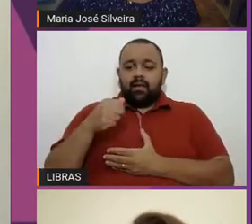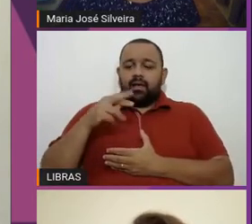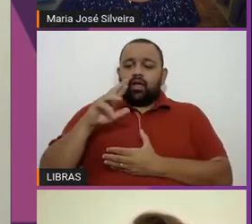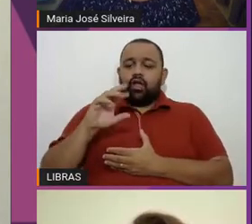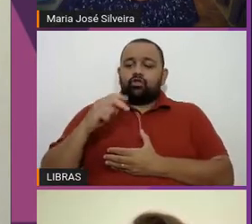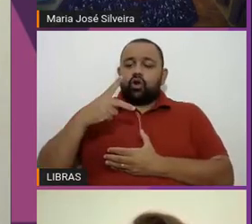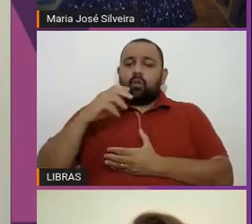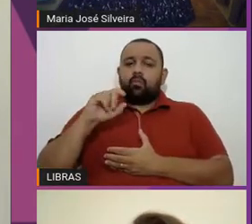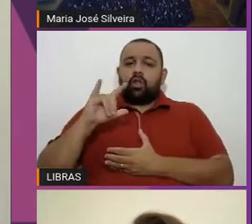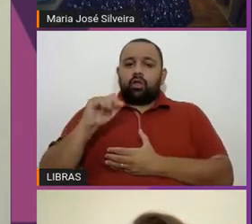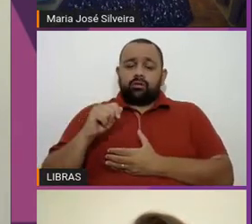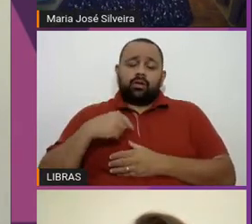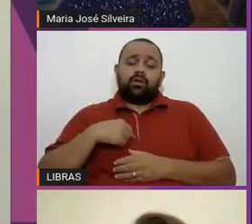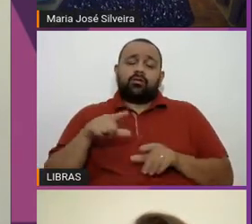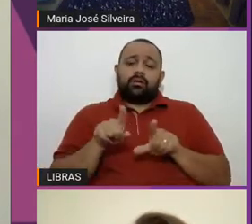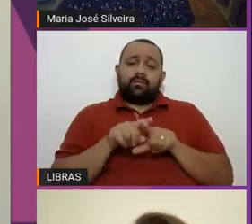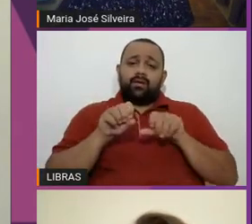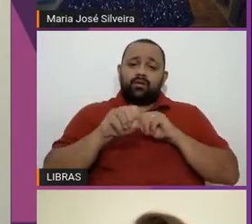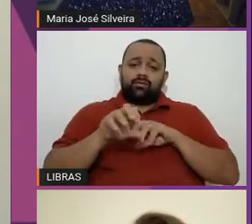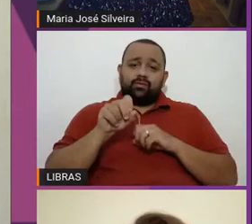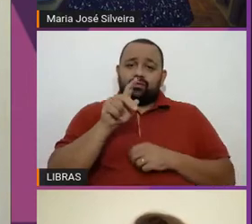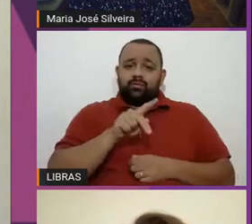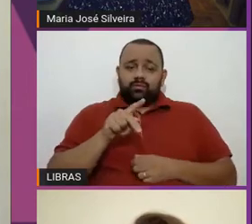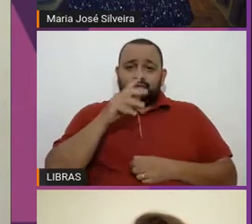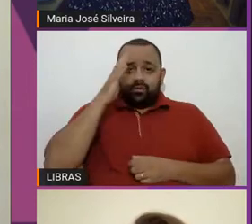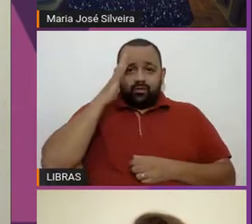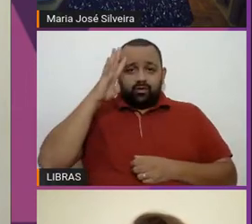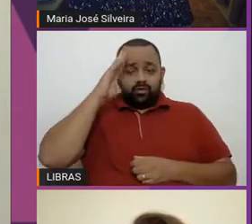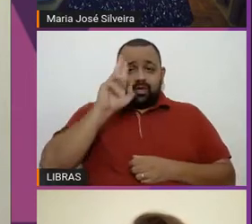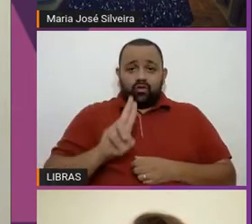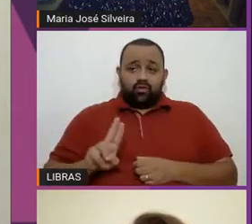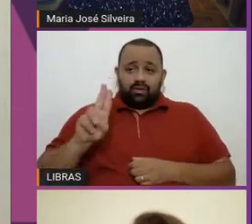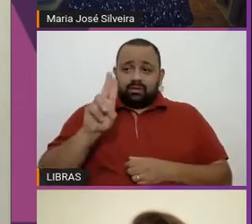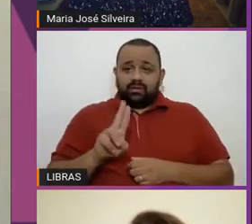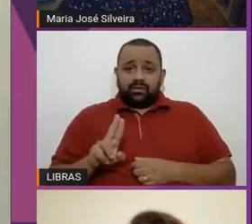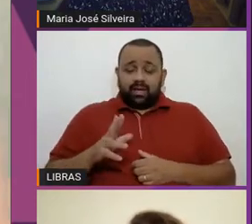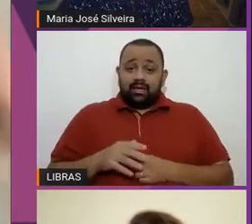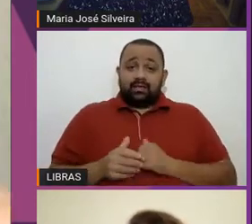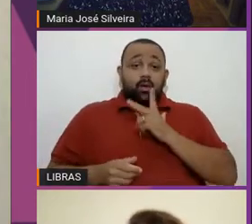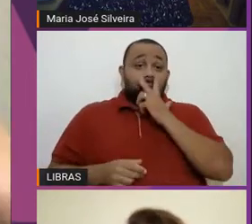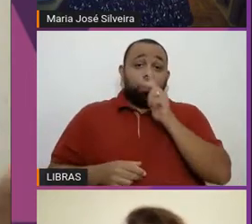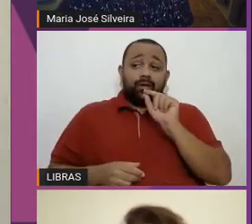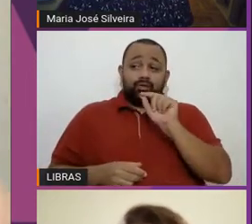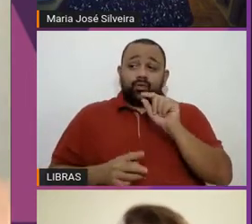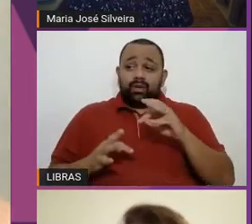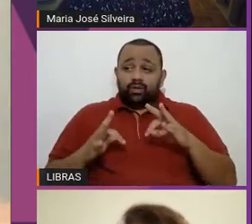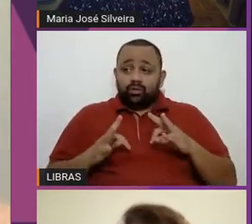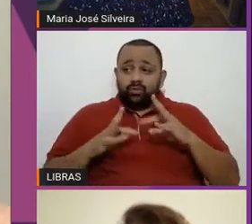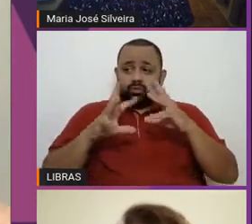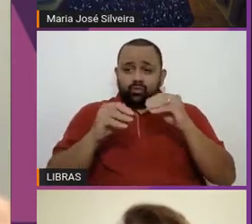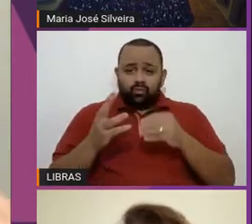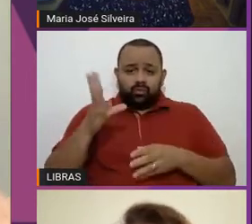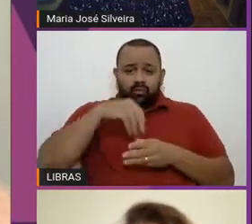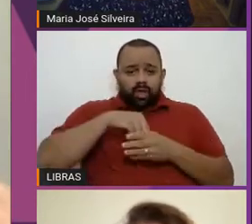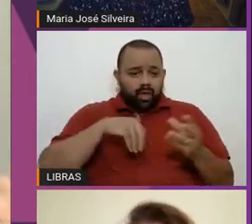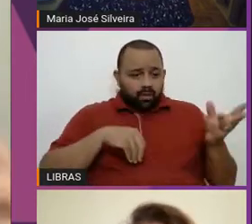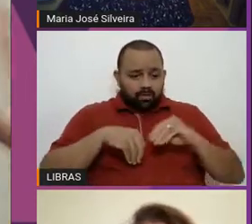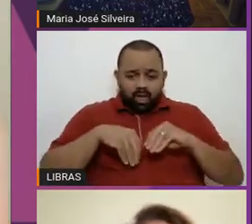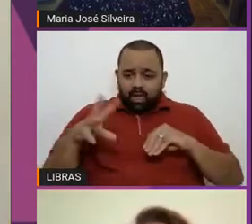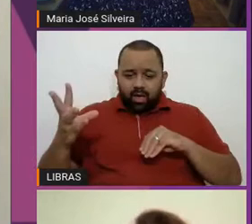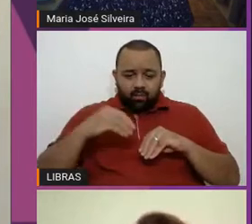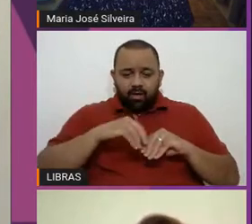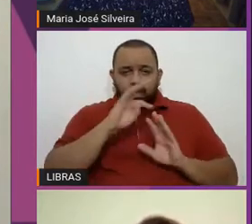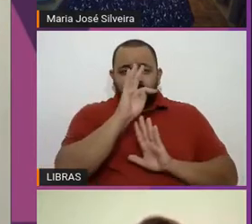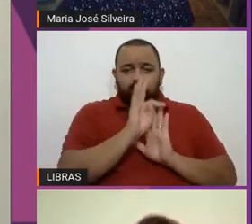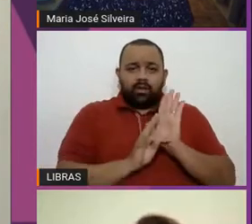Antropologia Eu também dou aula de filosofia na Universidade e eu acho que tudo isso vai entrando no texto hoje